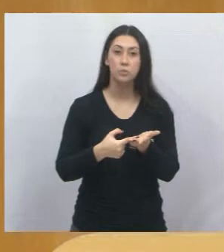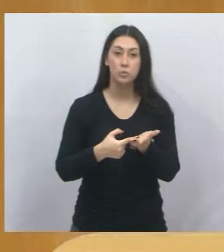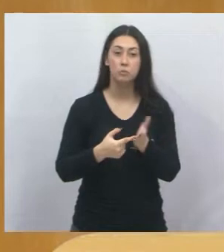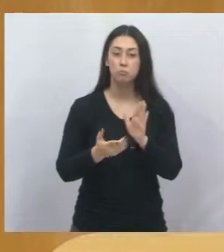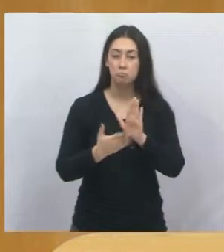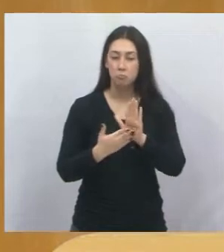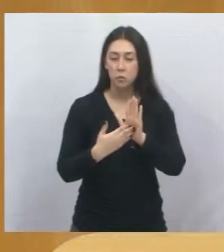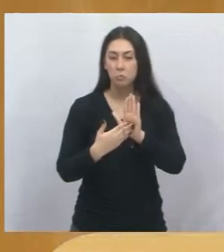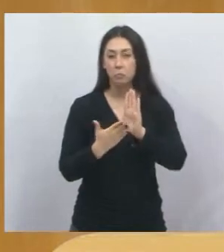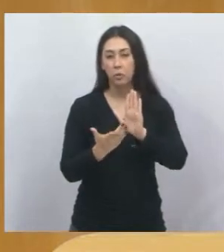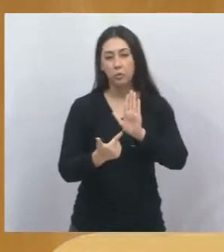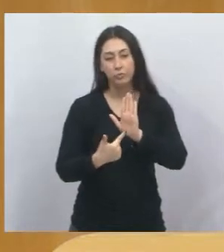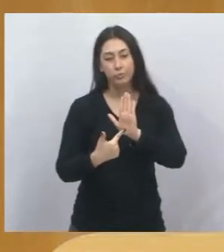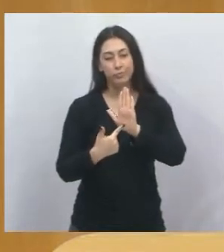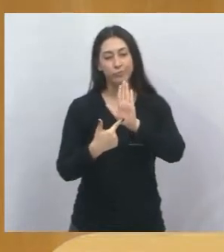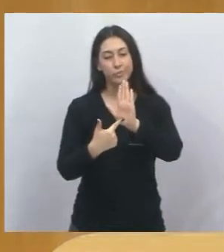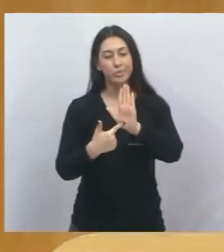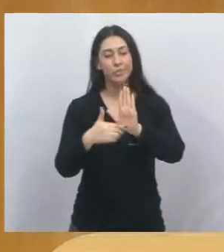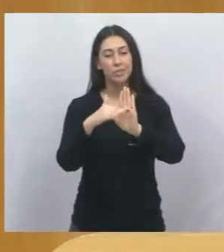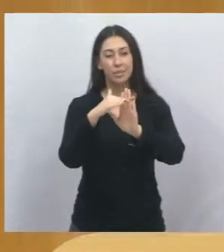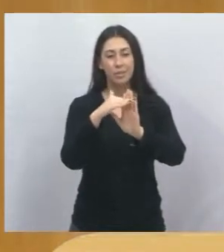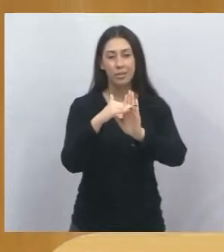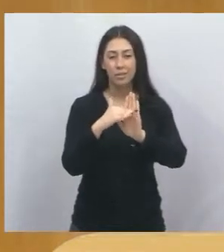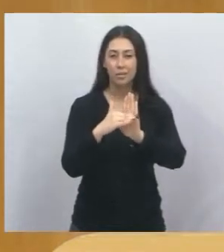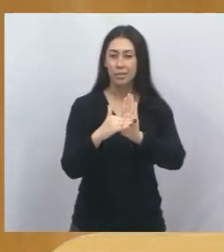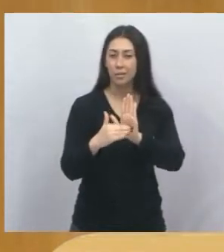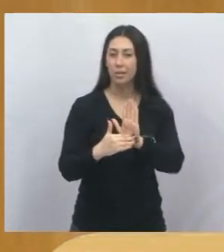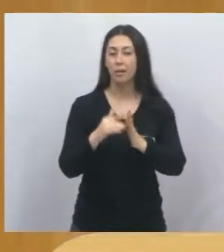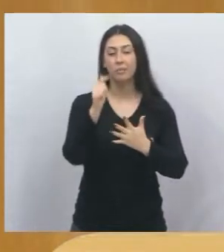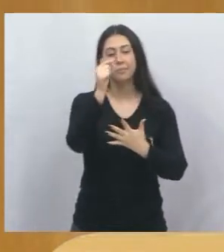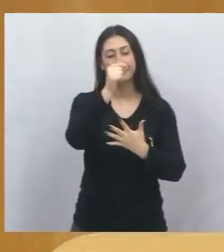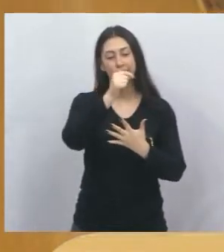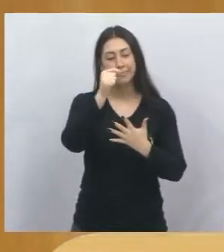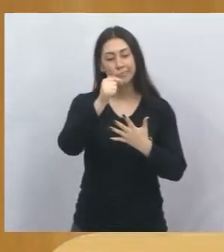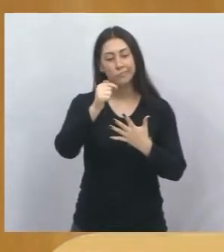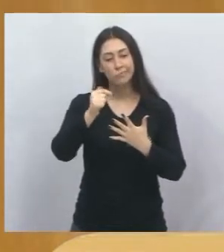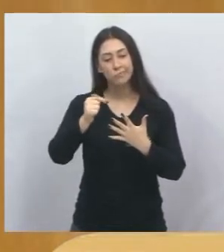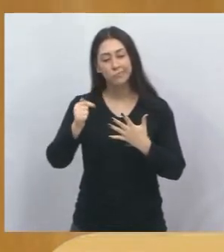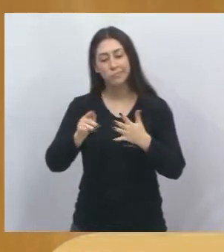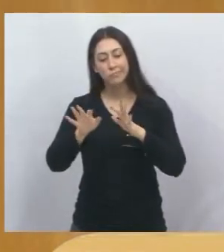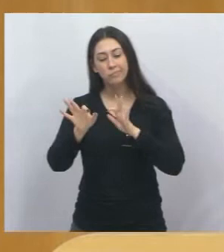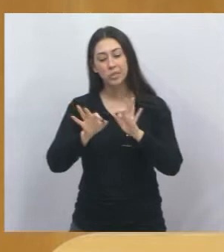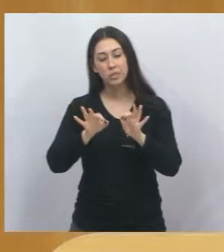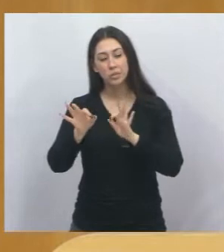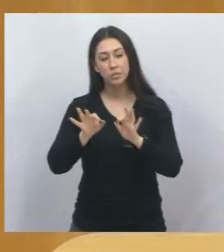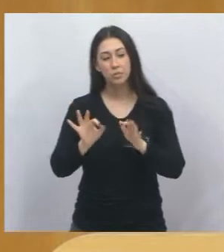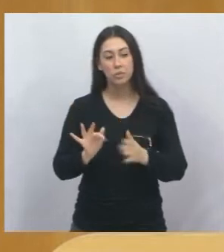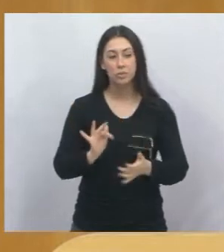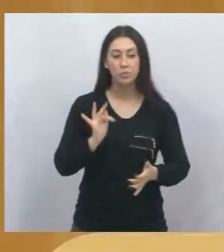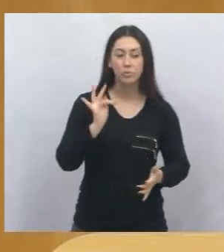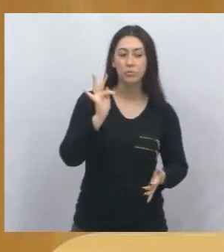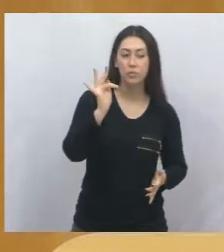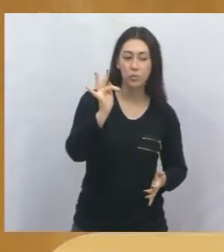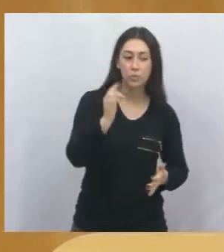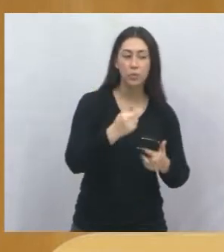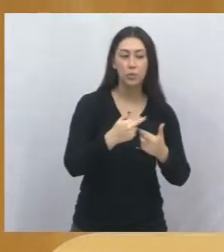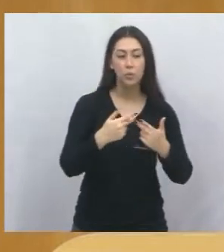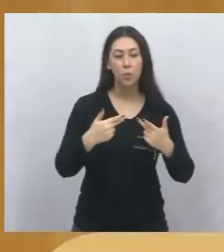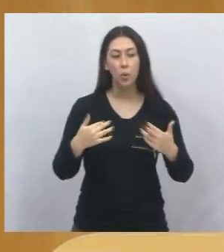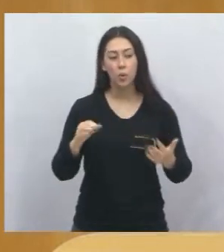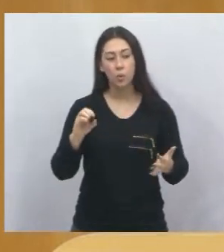colocado, foi apresentado dados, foi apontado dados futuros do que poderia